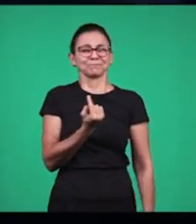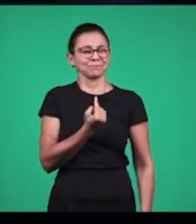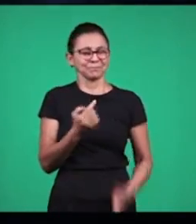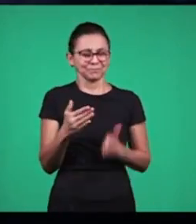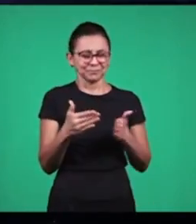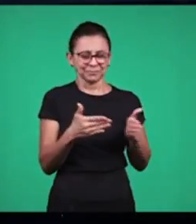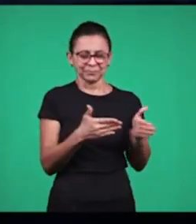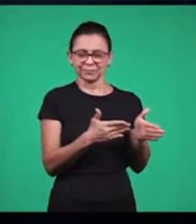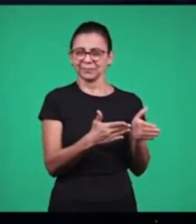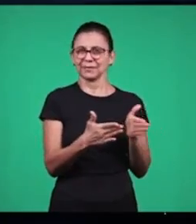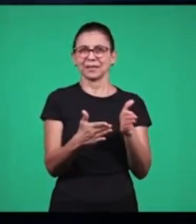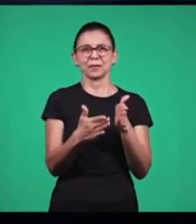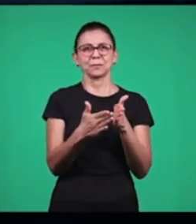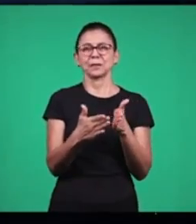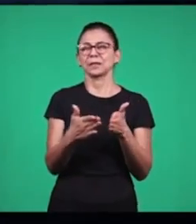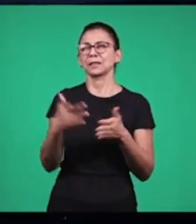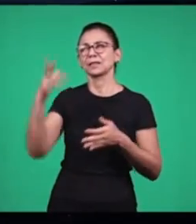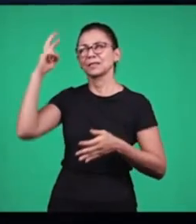caminhar.